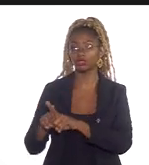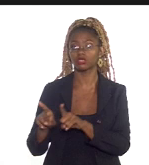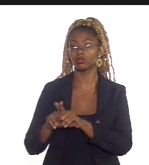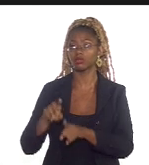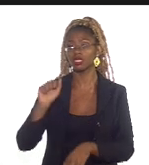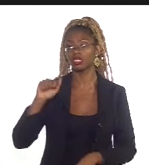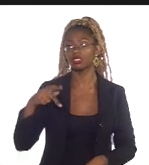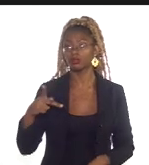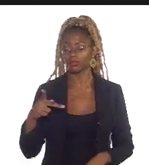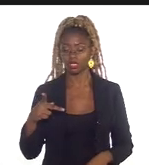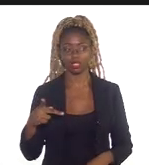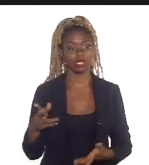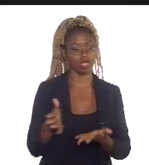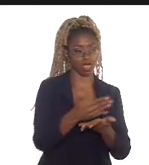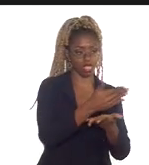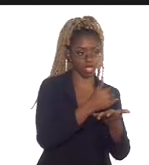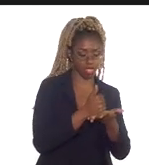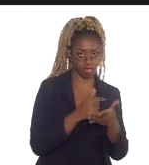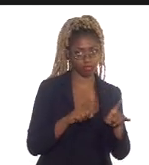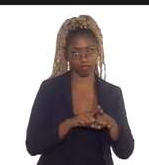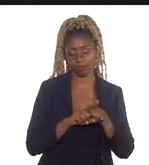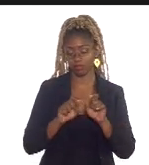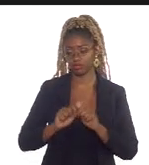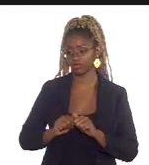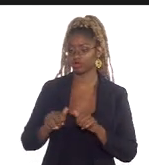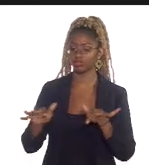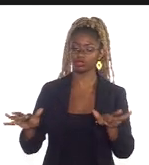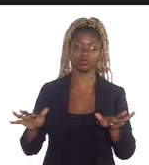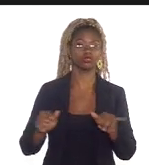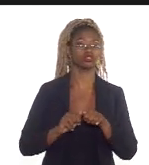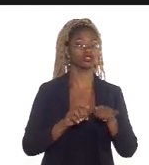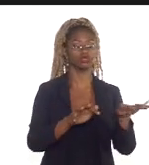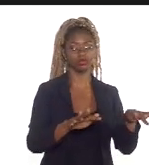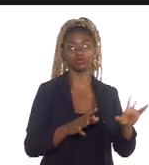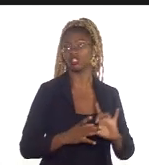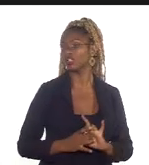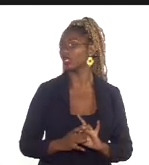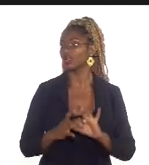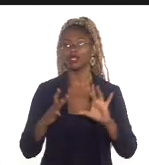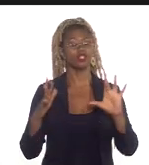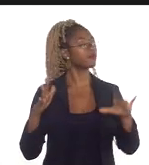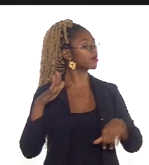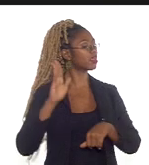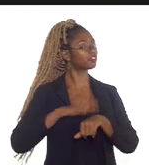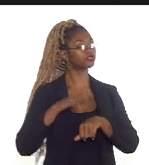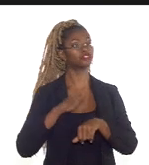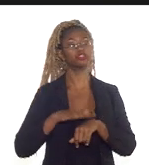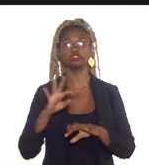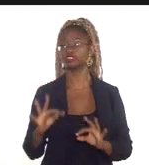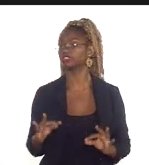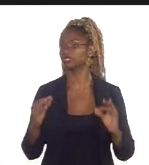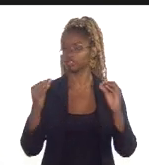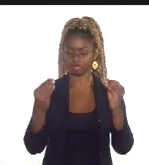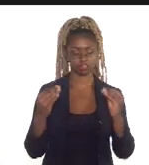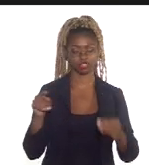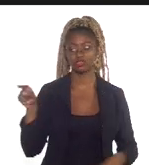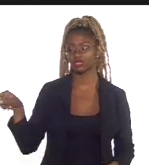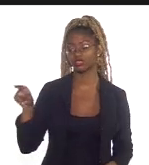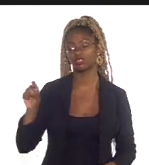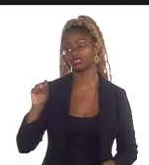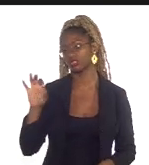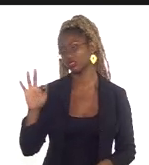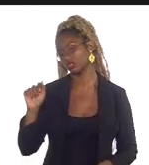arrecada. Com a liberdade total da da Cefaz, dos auditores da Fescar,